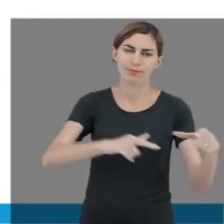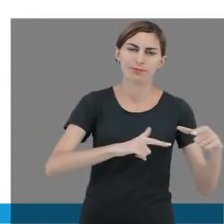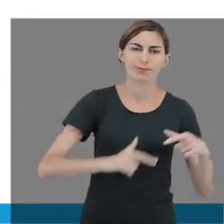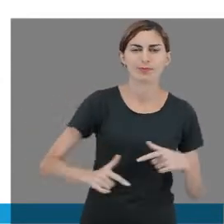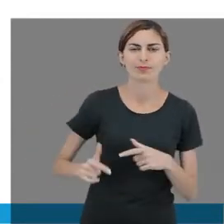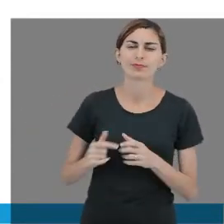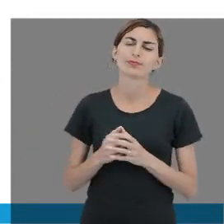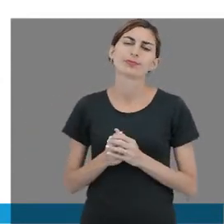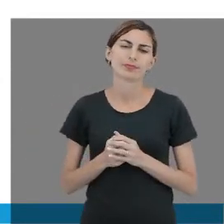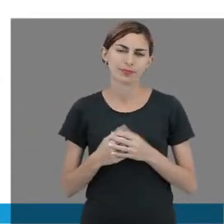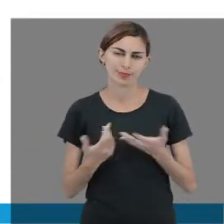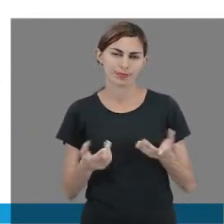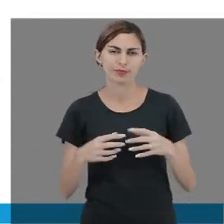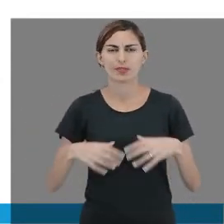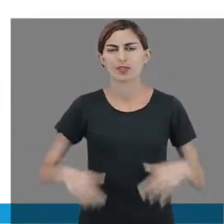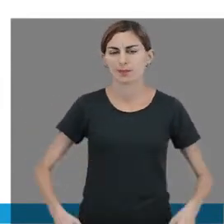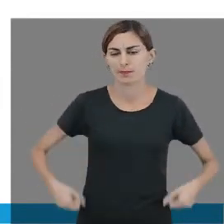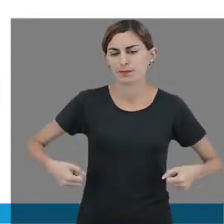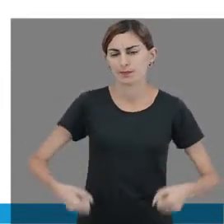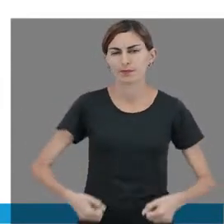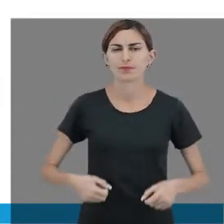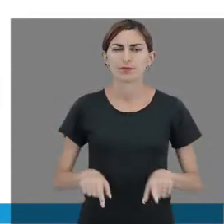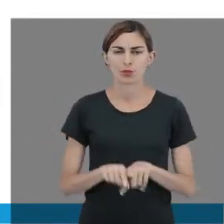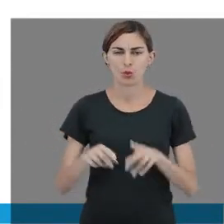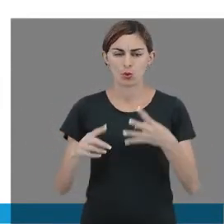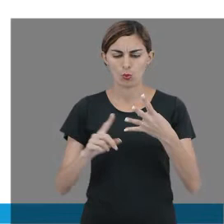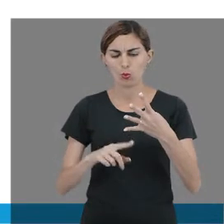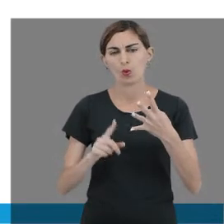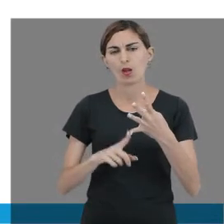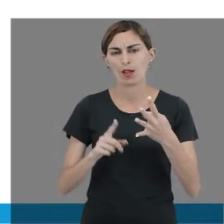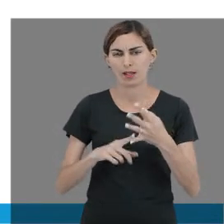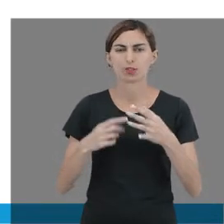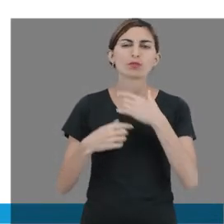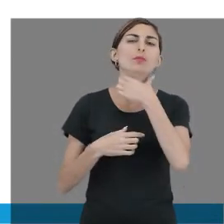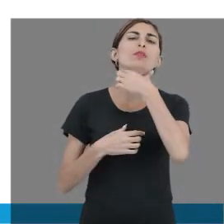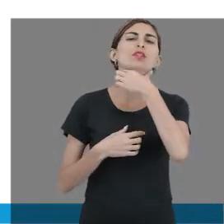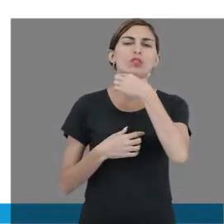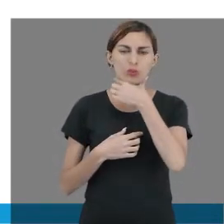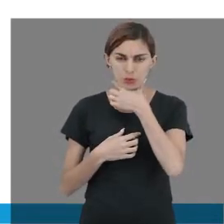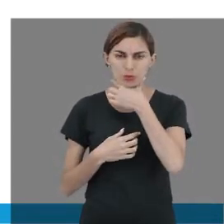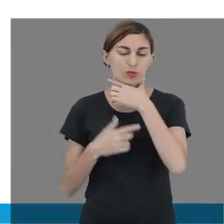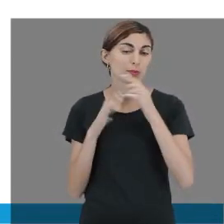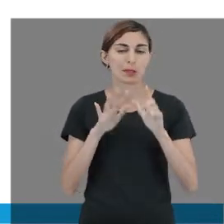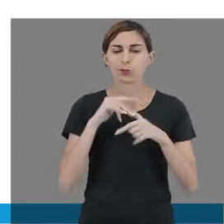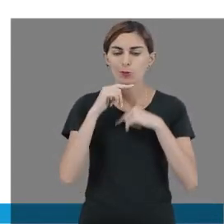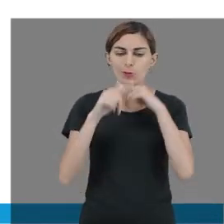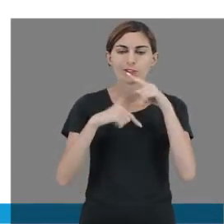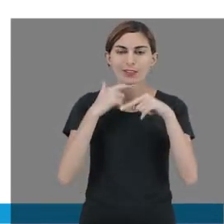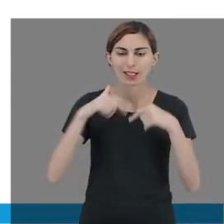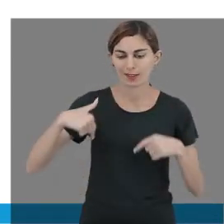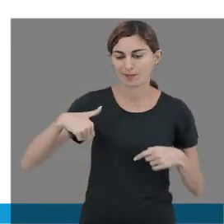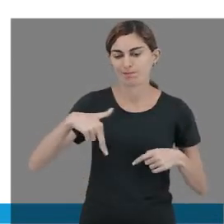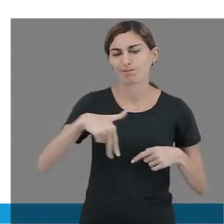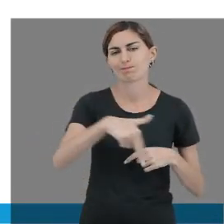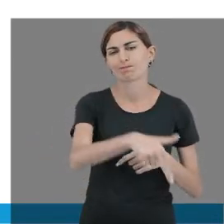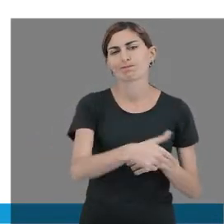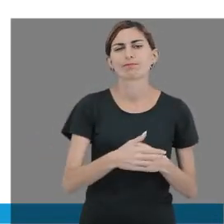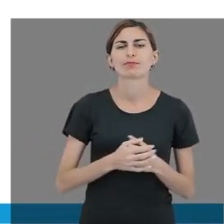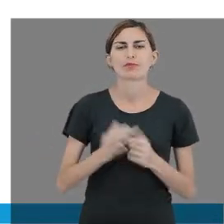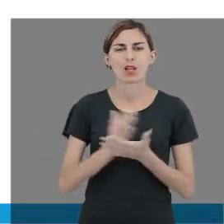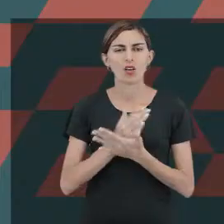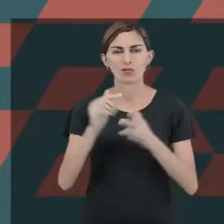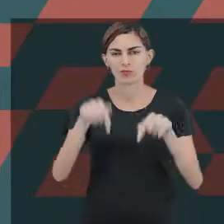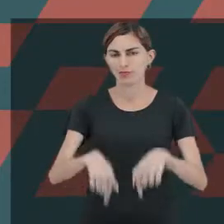deambular, né? O muleta, o apoio. O 4 é que é capaz de sustentar o pescoço, mas não é capaz de deambular, e o 5 que não sustenta nem o pescoço. Então, a